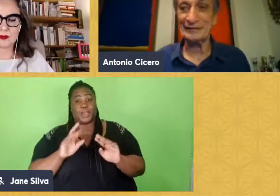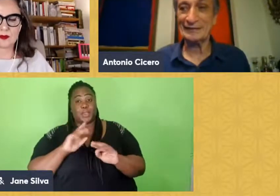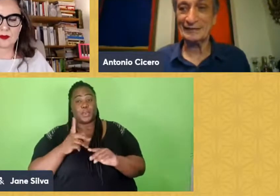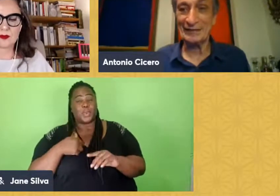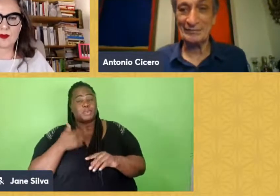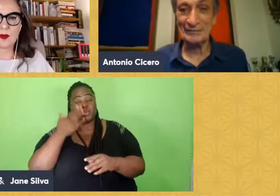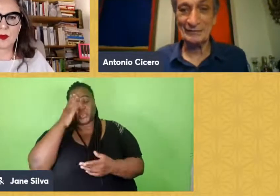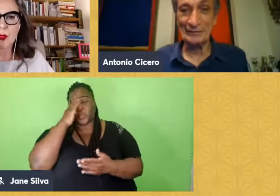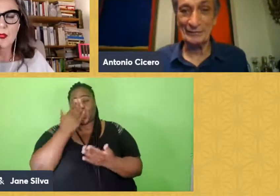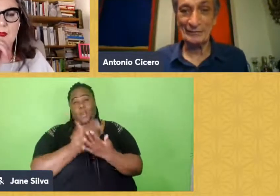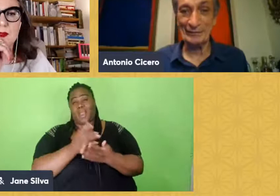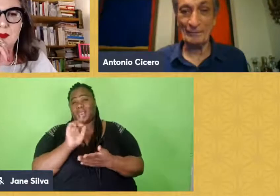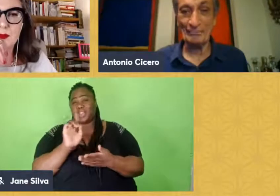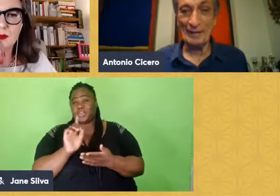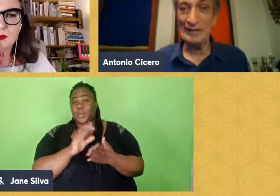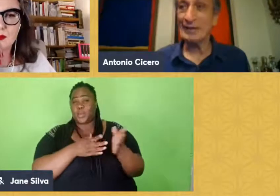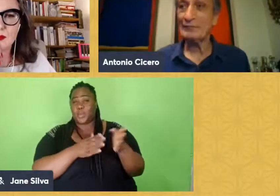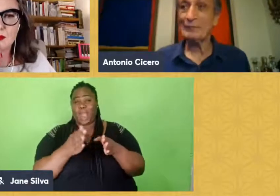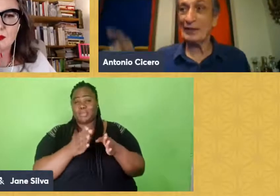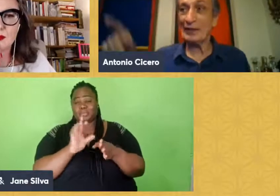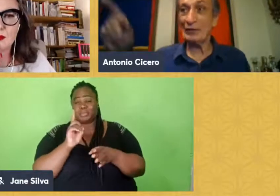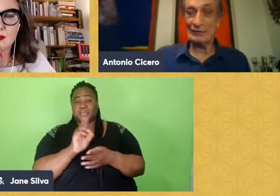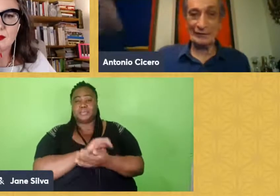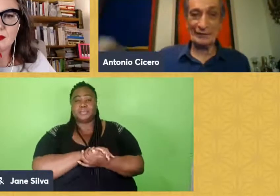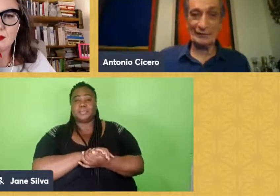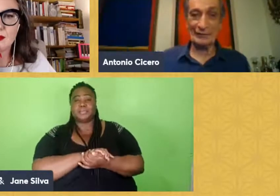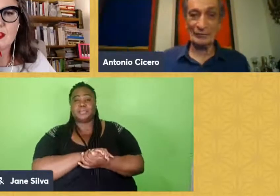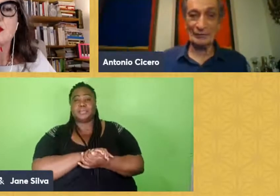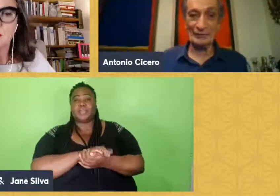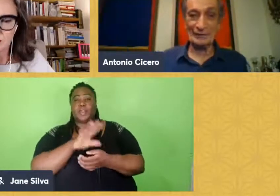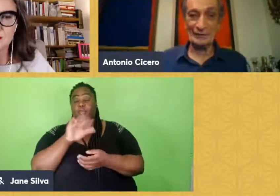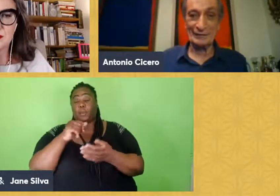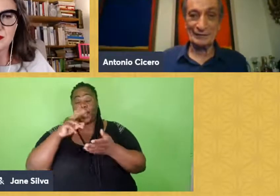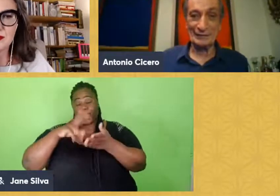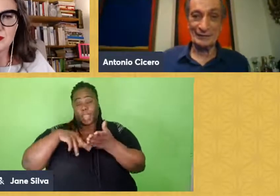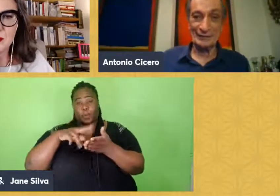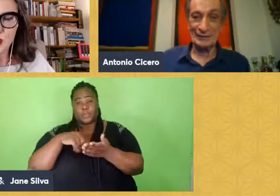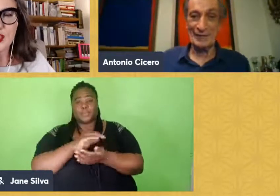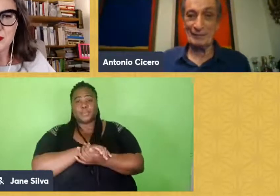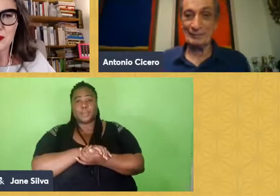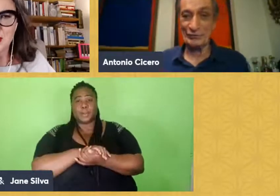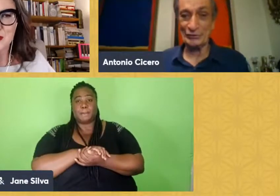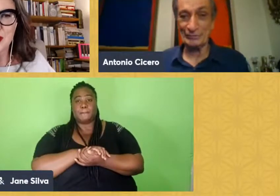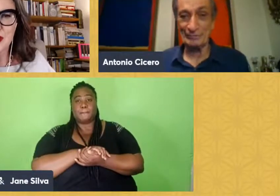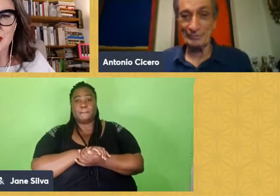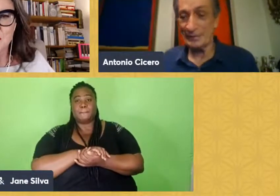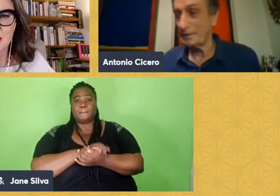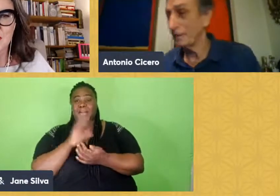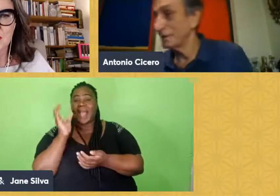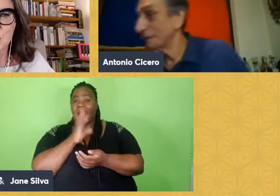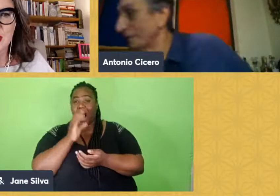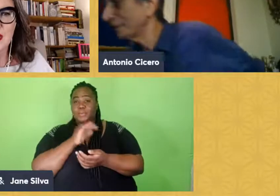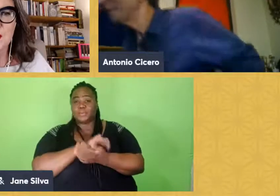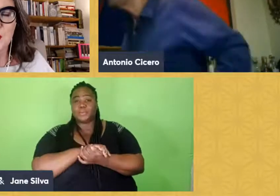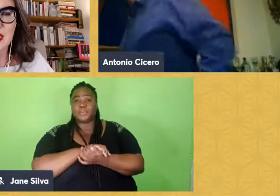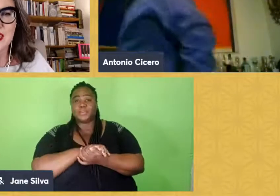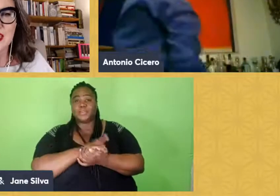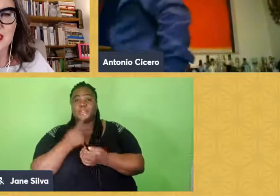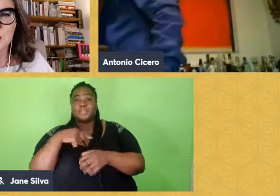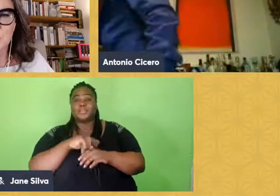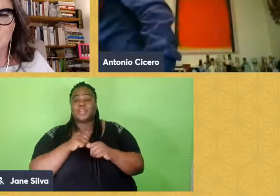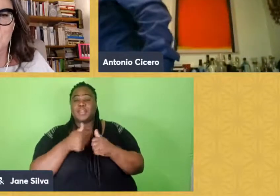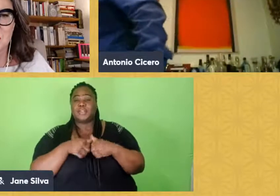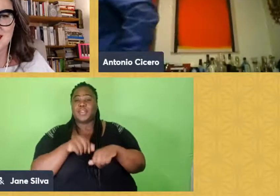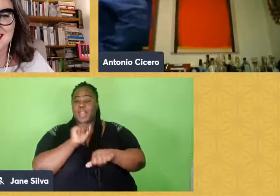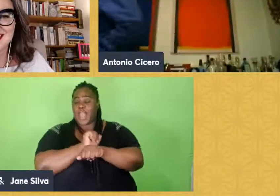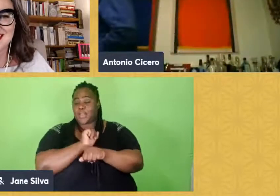seja necessariamente o caminho, não. Eu vou pegar um livro aqui, então, que pode perfeitamente. Eu fico aqui